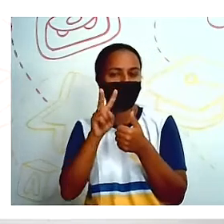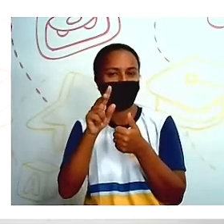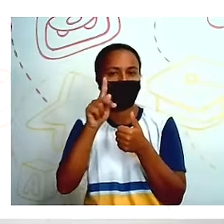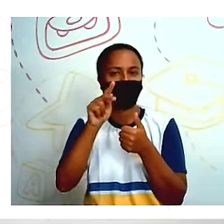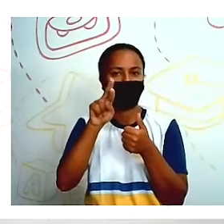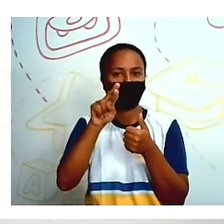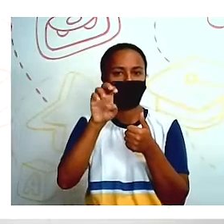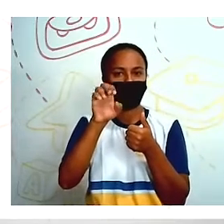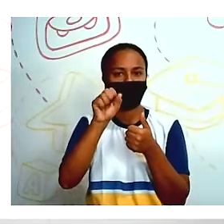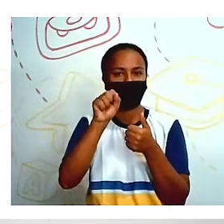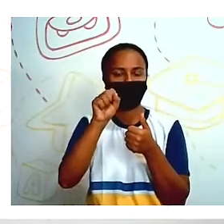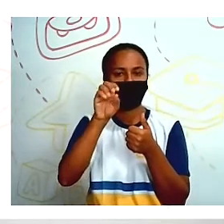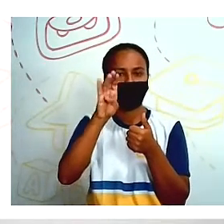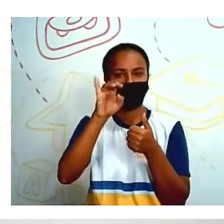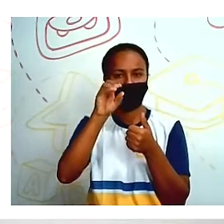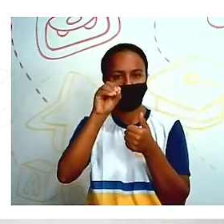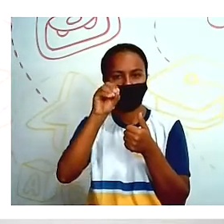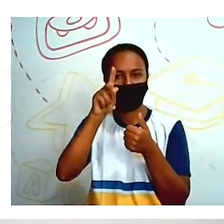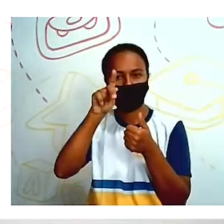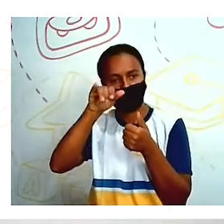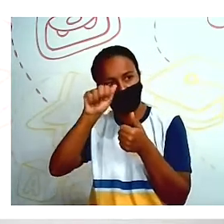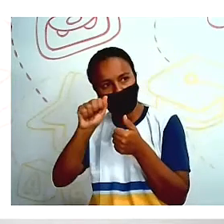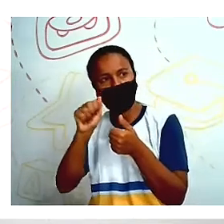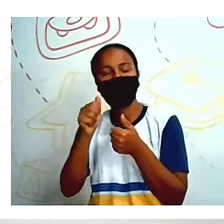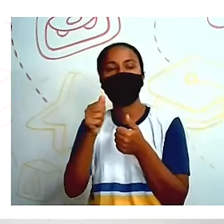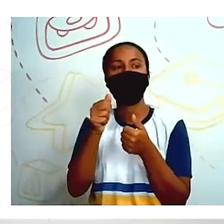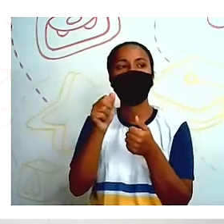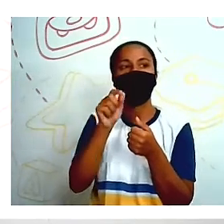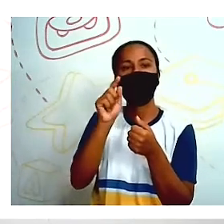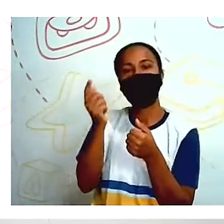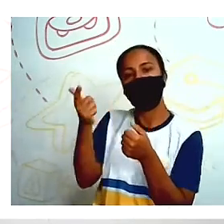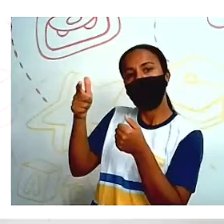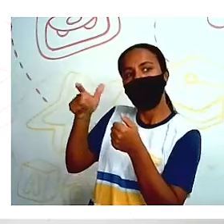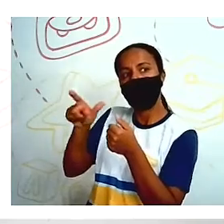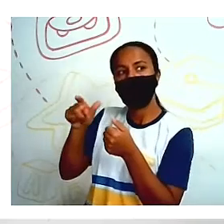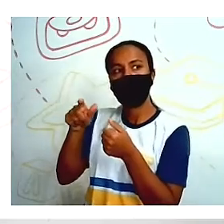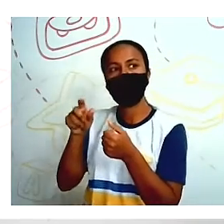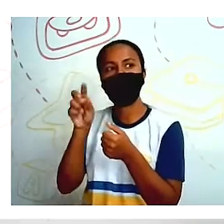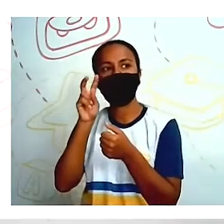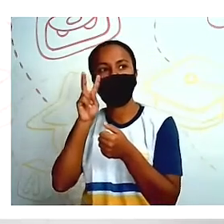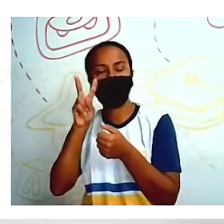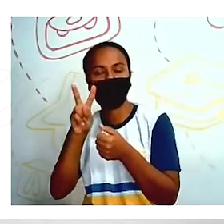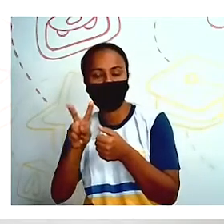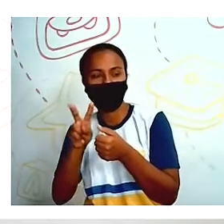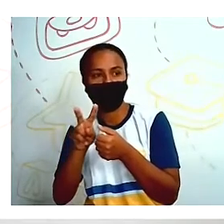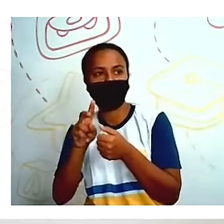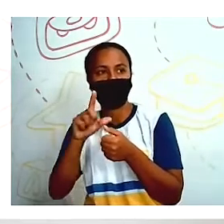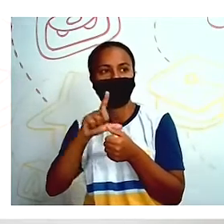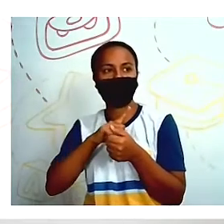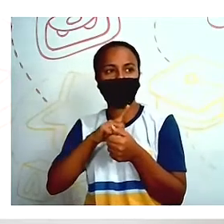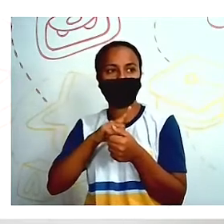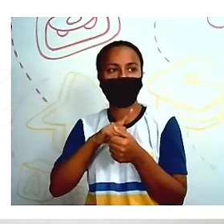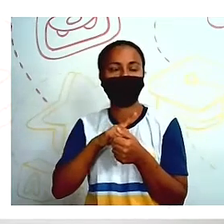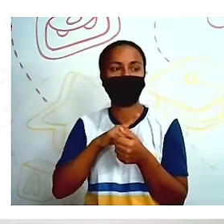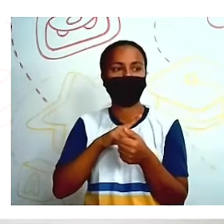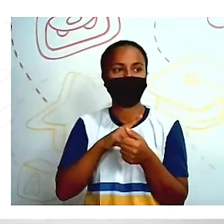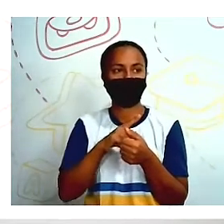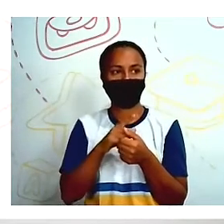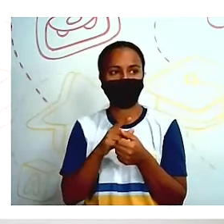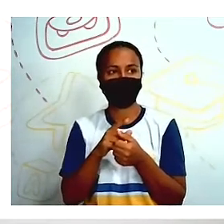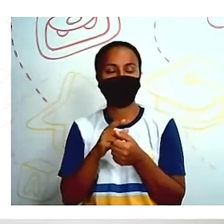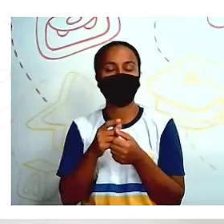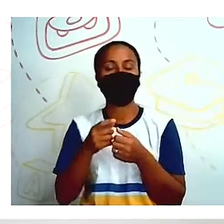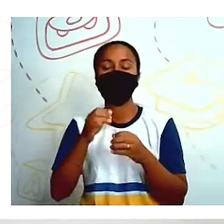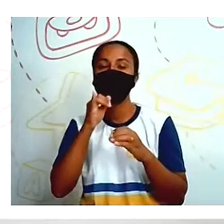presbiopia corrigida, certo? Então, a gente consegue ver aqui, ó, no finalzinho do globo ocular, que quando tem presbiopia, a imagem ela passa para trás